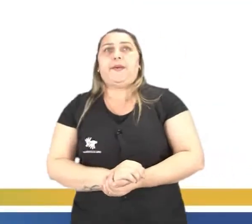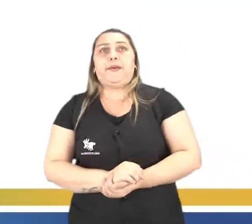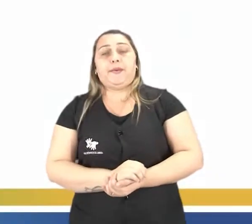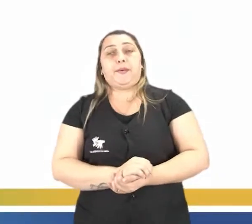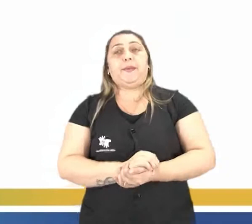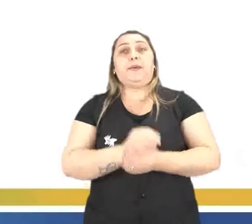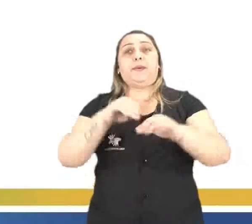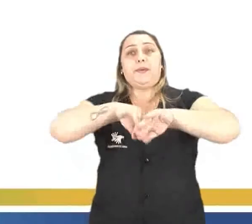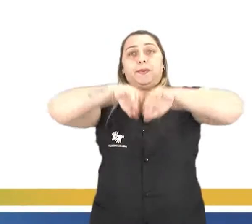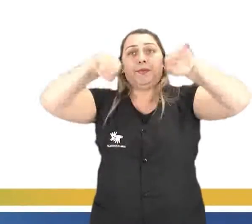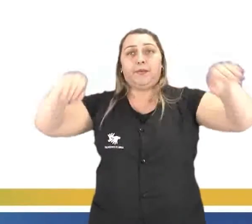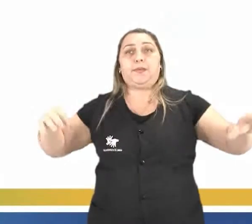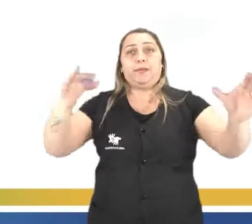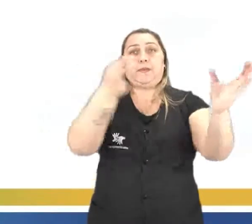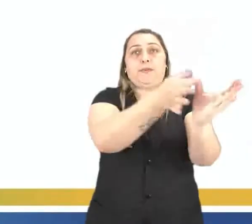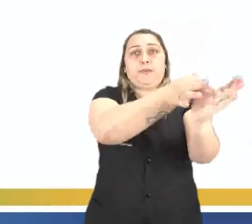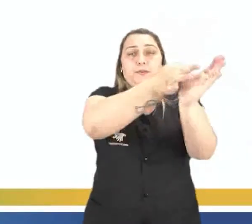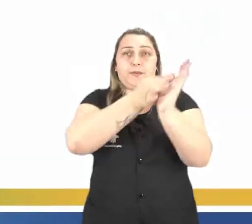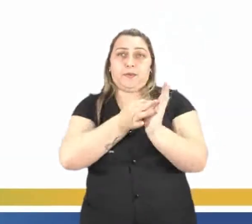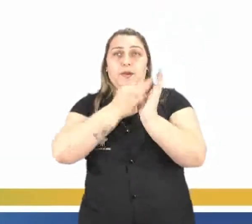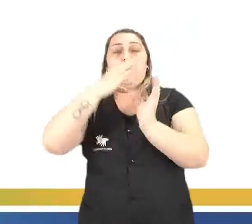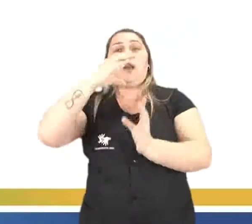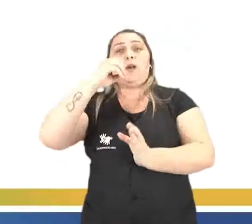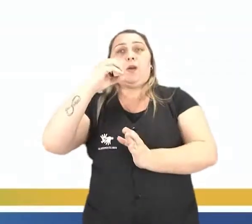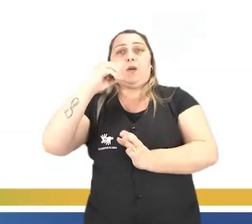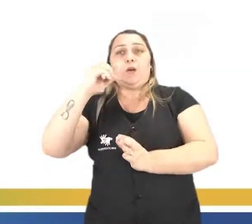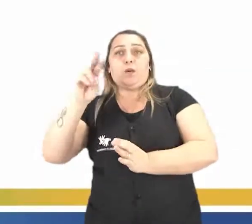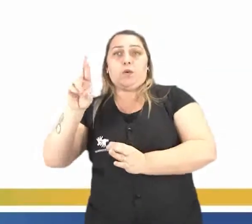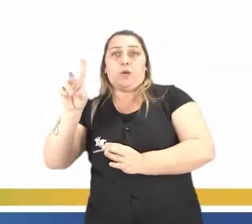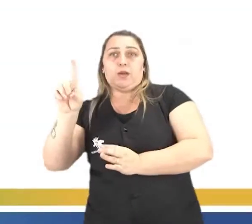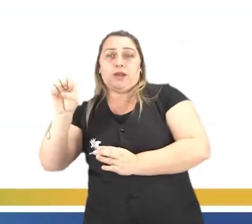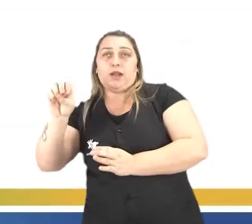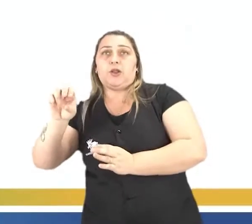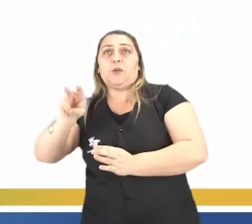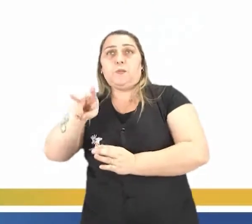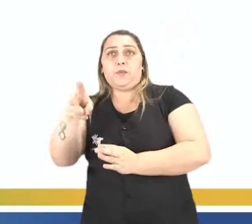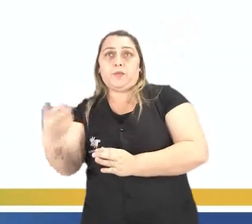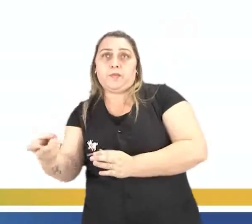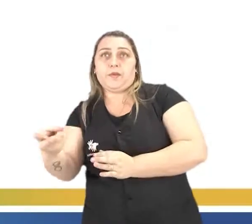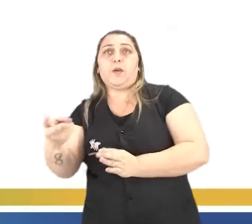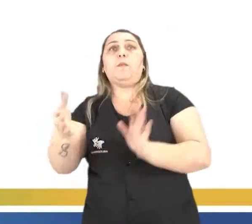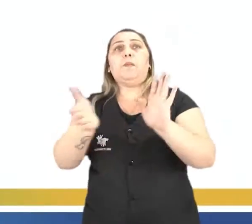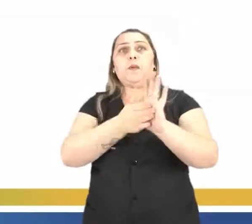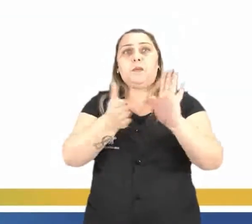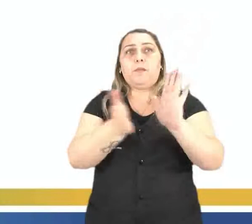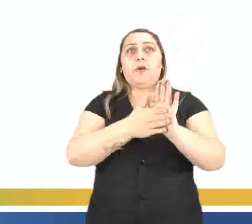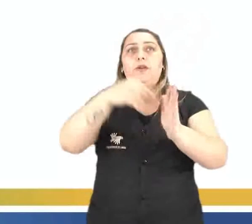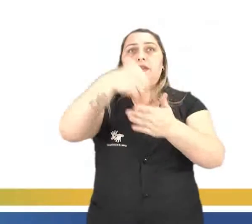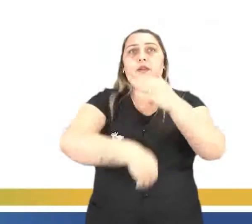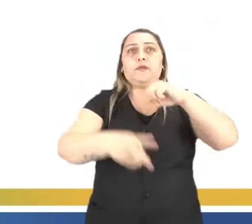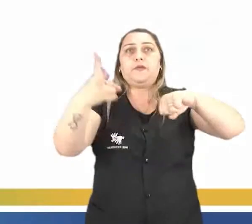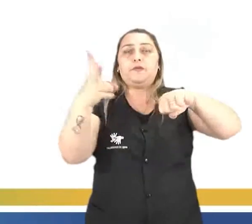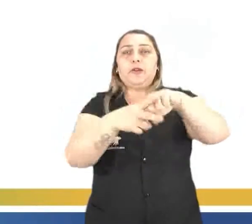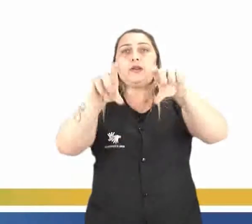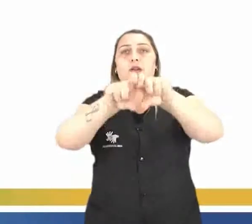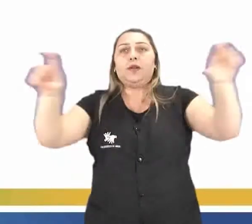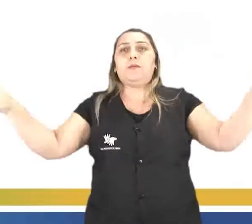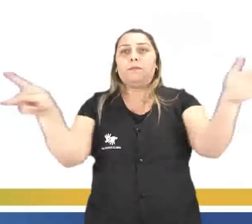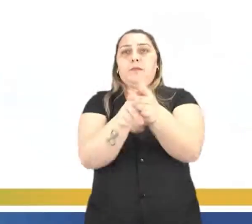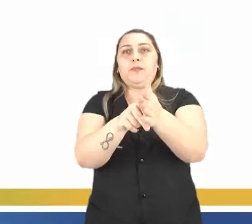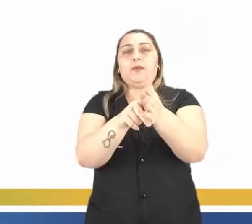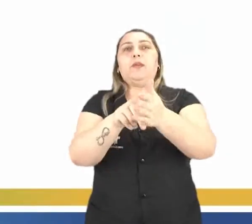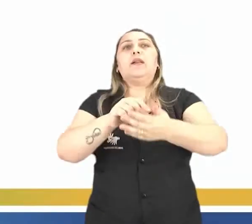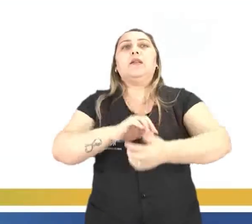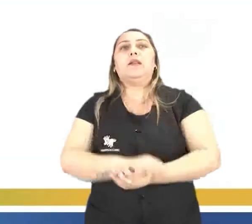Para separar as conjunções coordenativas intercaladas ou pós-postas ao verbo da oração a que